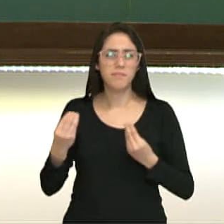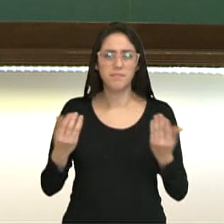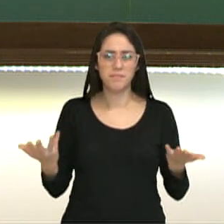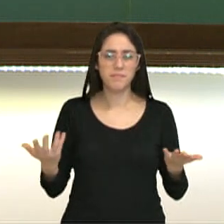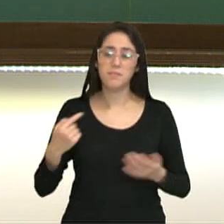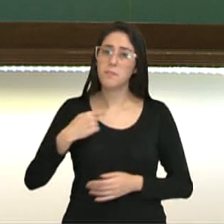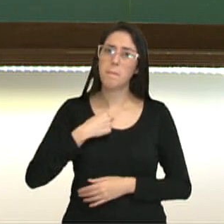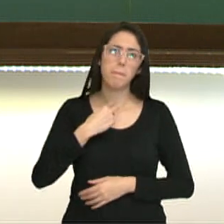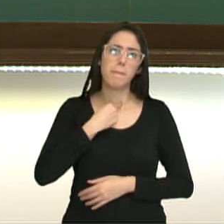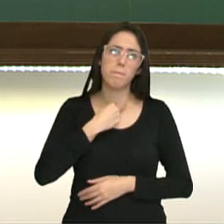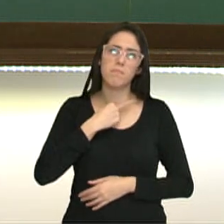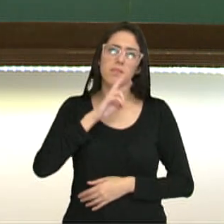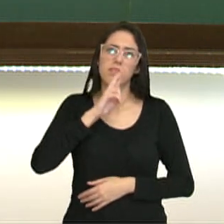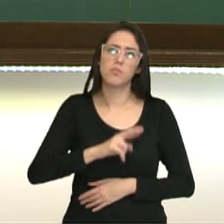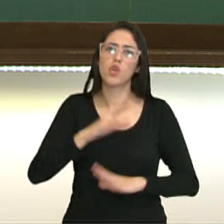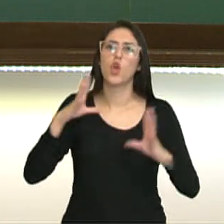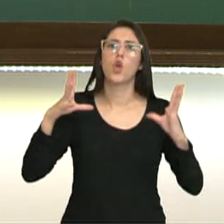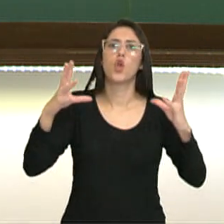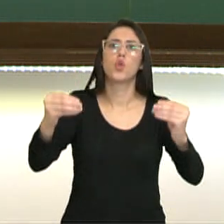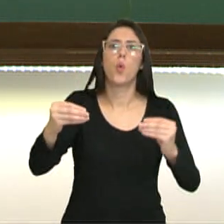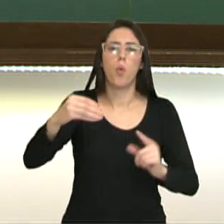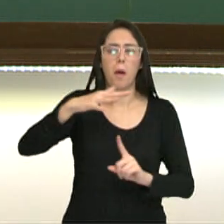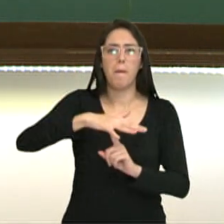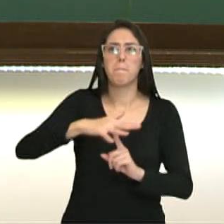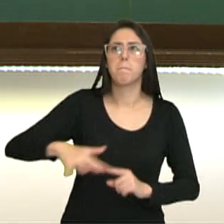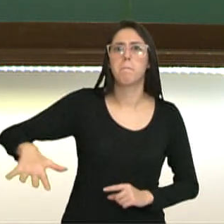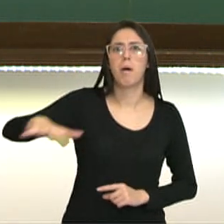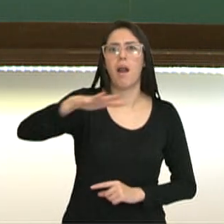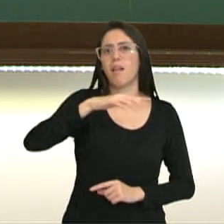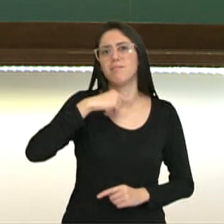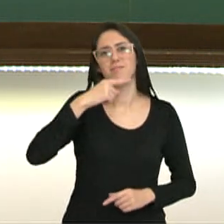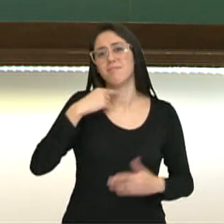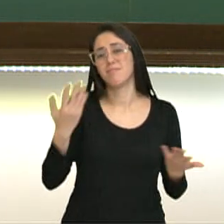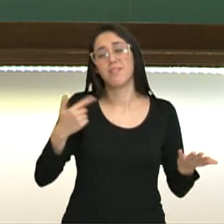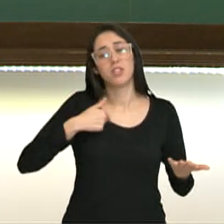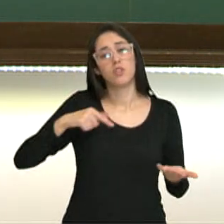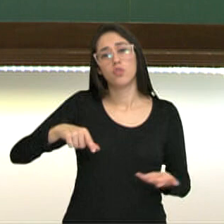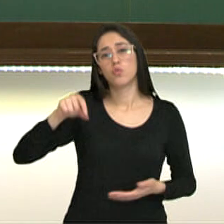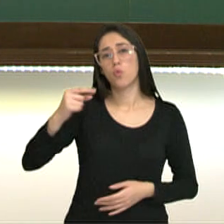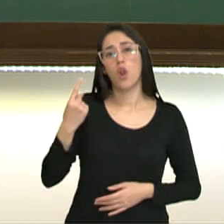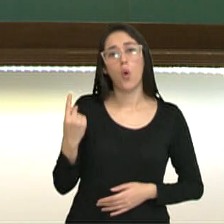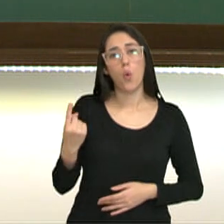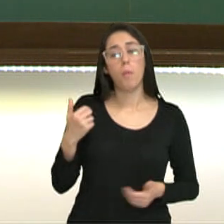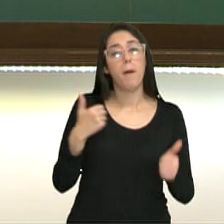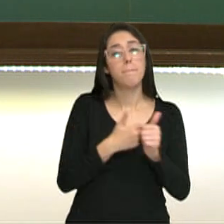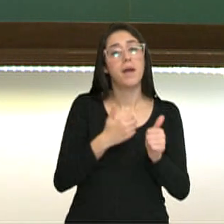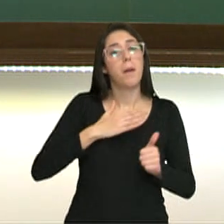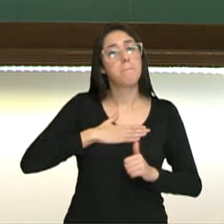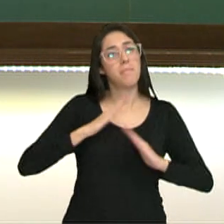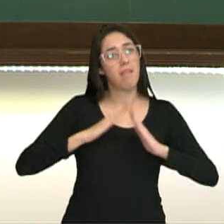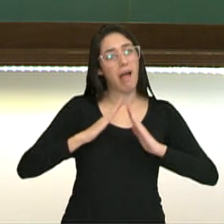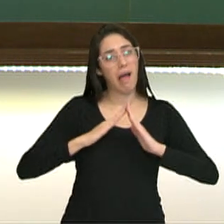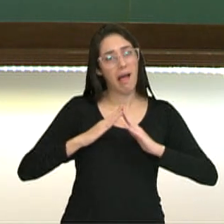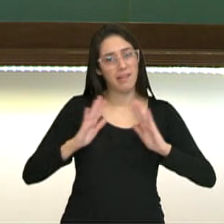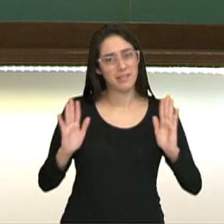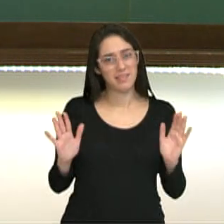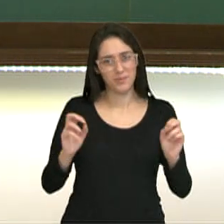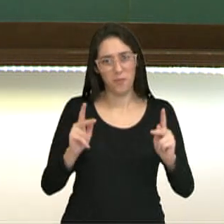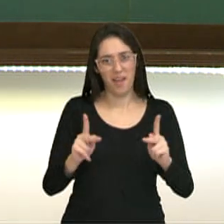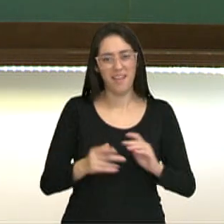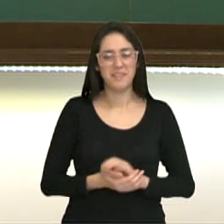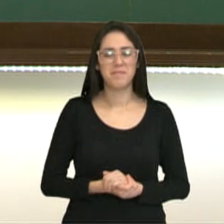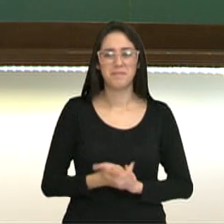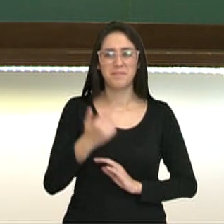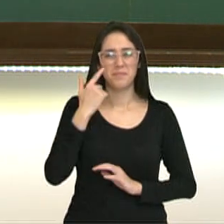eu falar da vegetação de todo o Paraná, então eu tenho que falar de uma em específica, eu vou falar de perto da minha casa, ok?